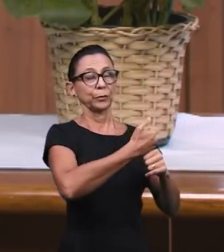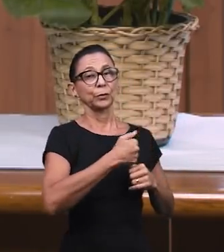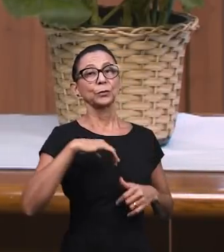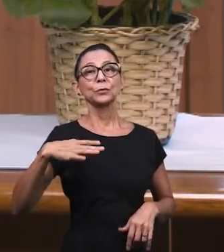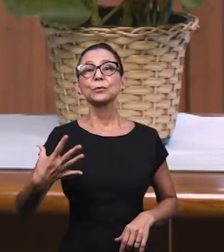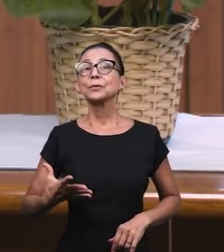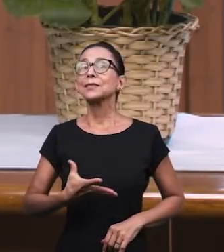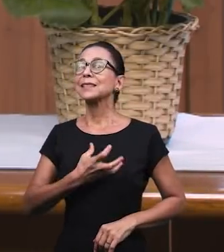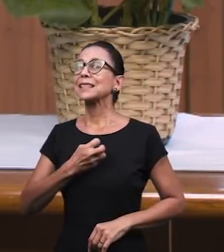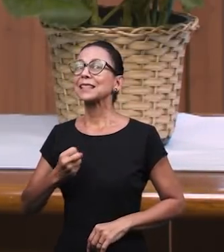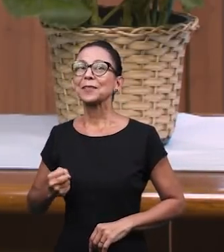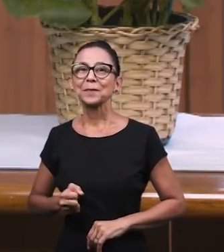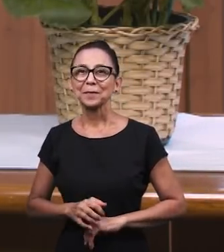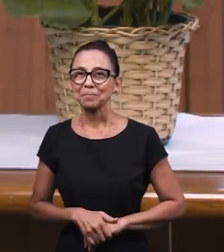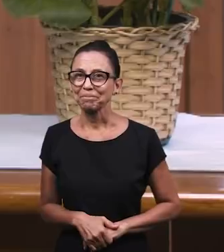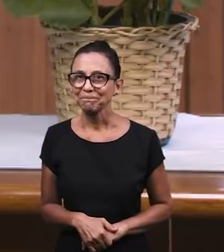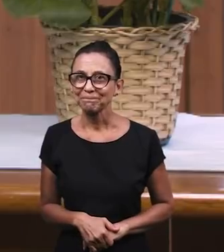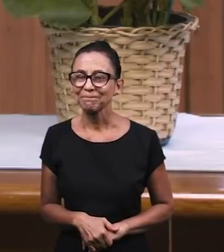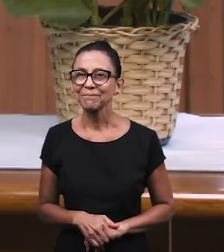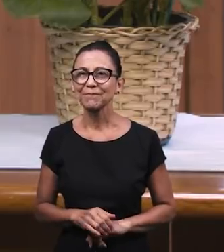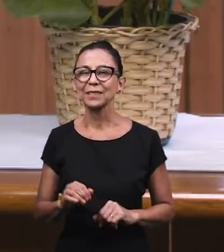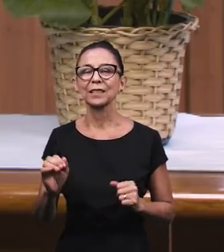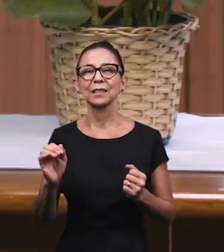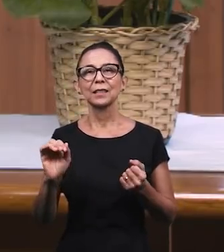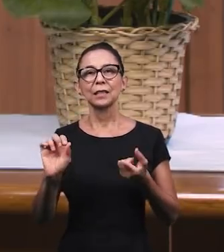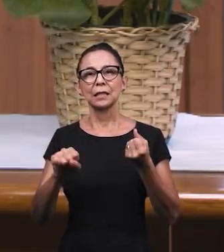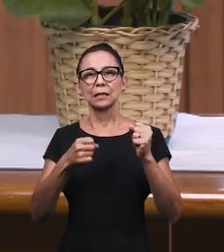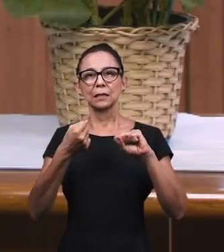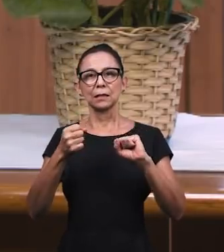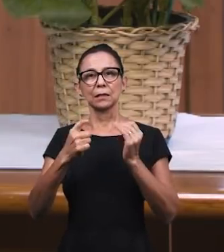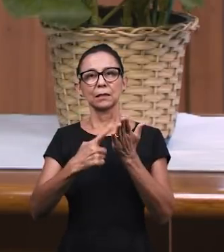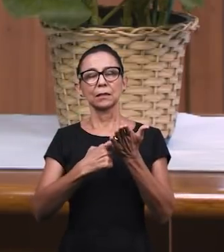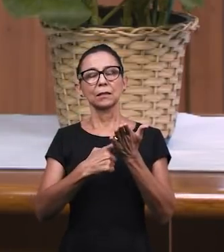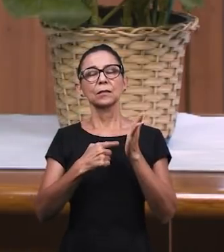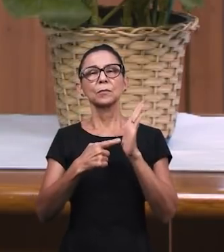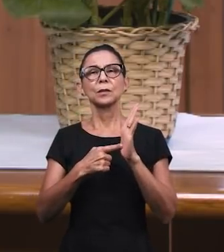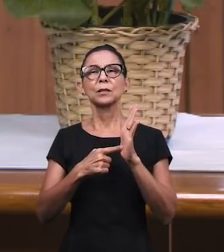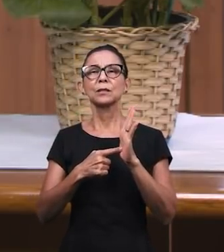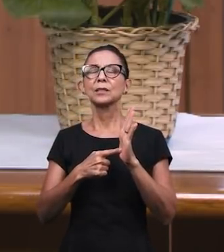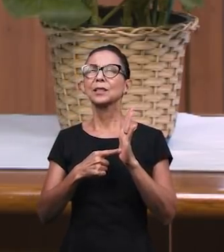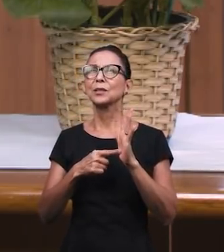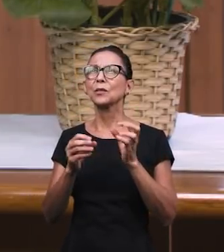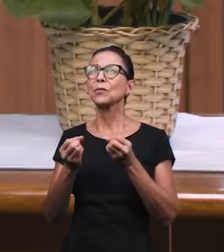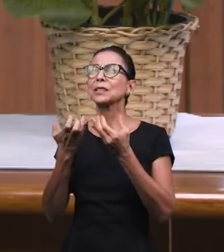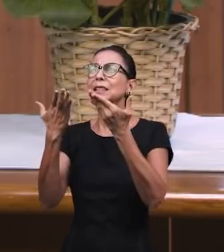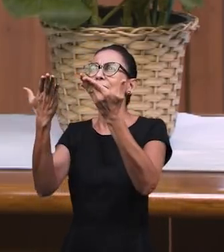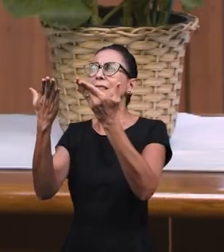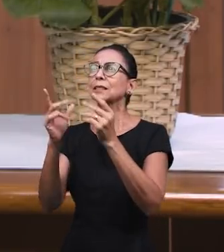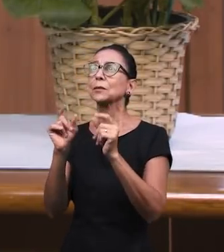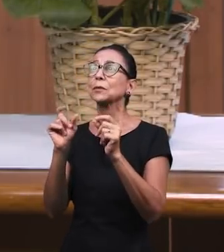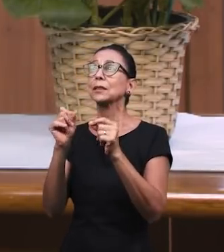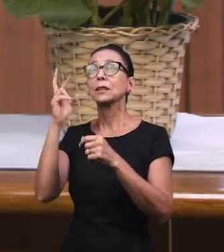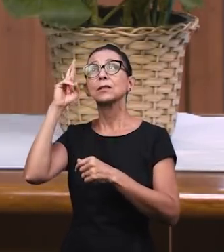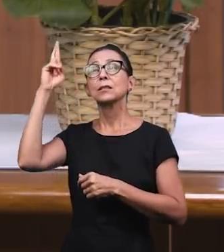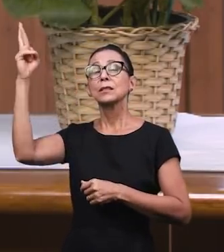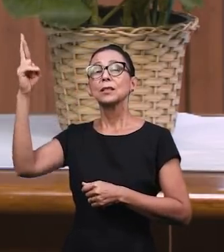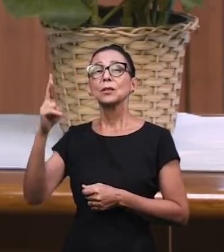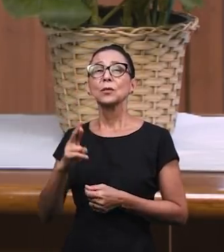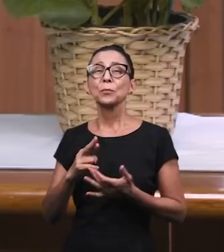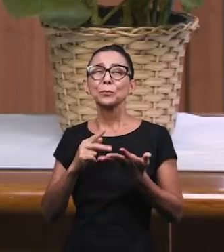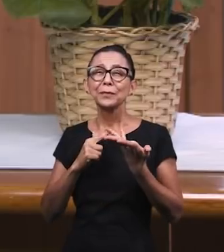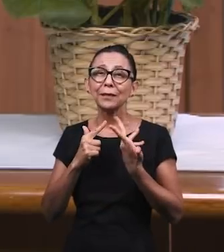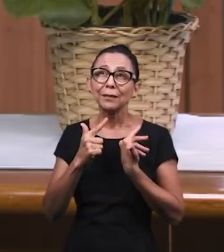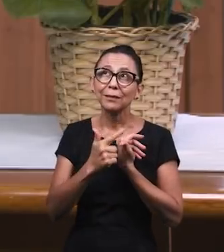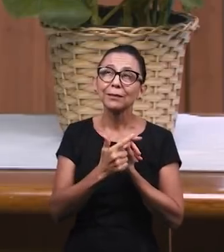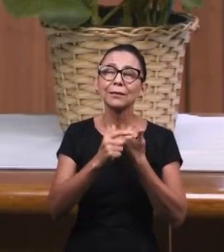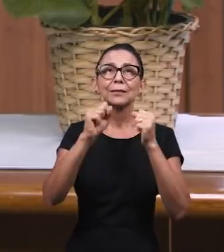uma pergunta: o que eu vou dar ao Senhor por todos os benefícios que me tem feito? E no verso